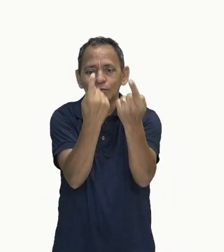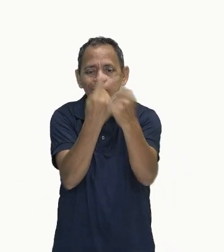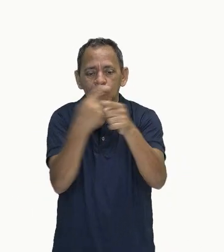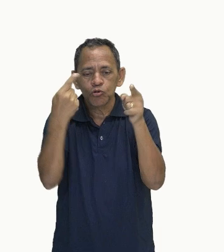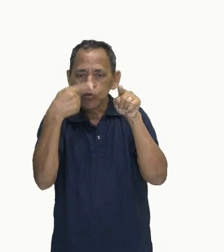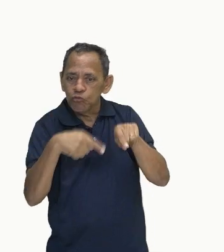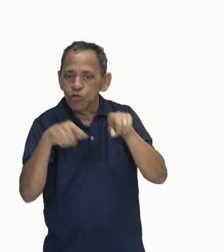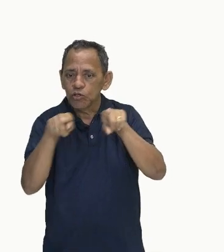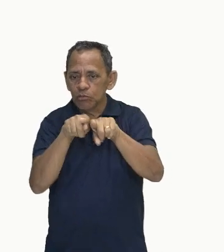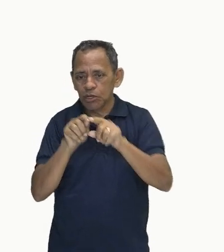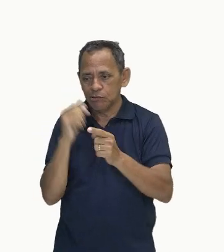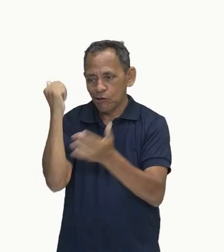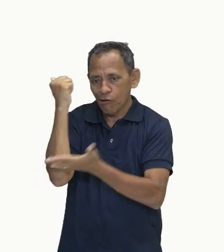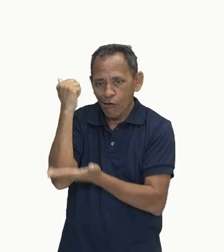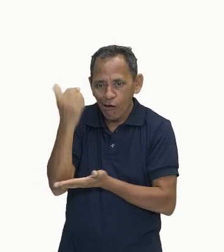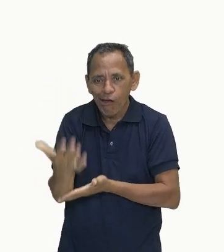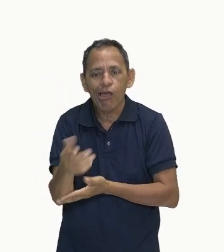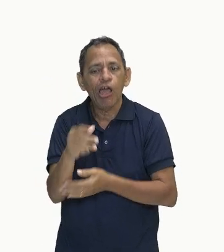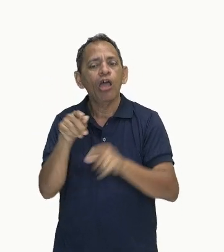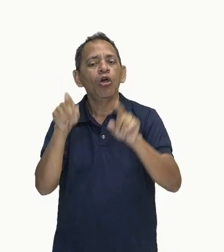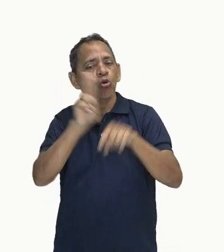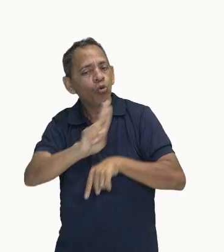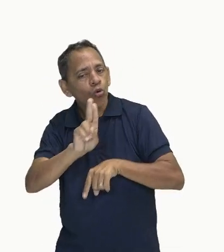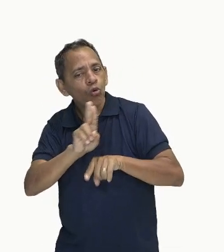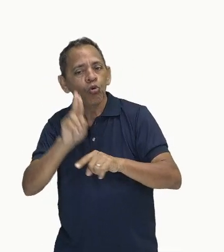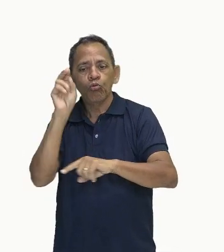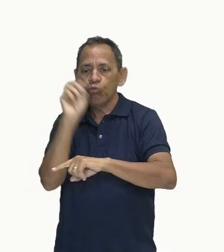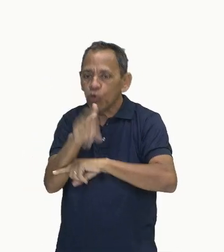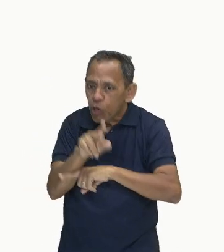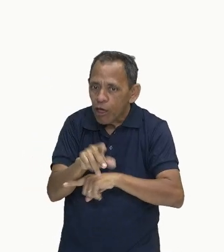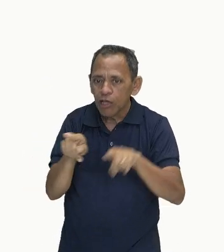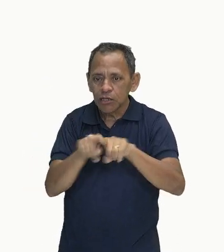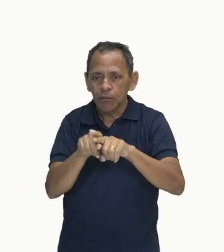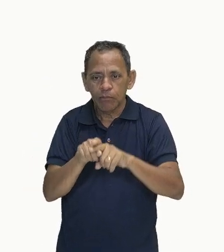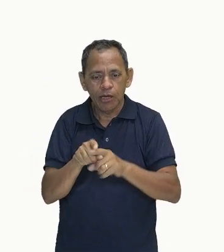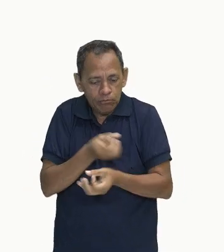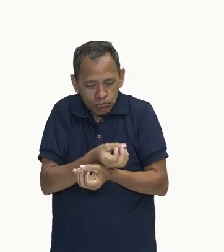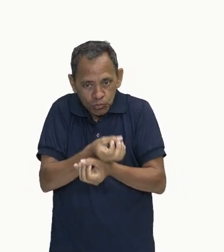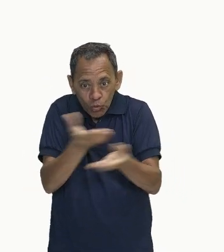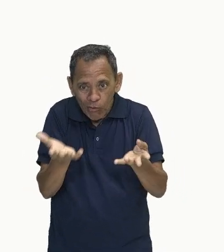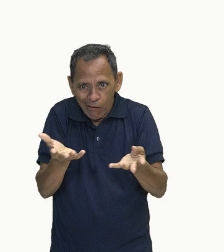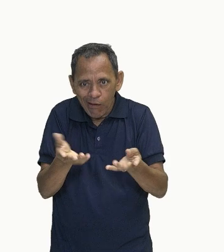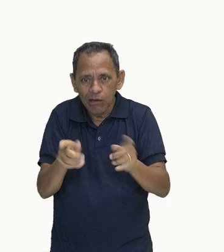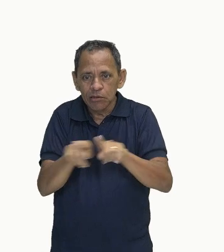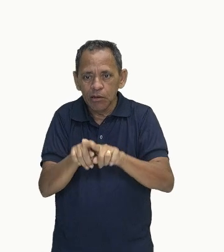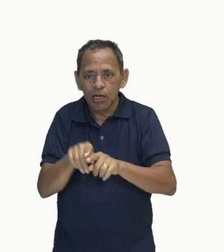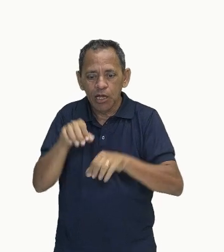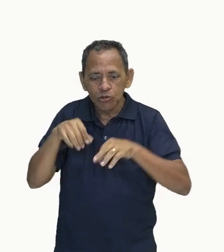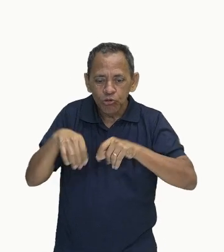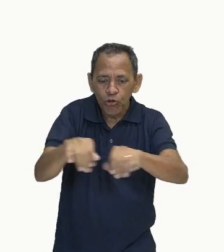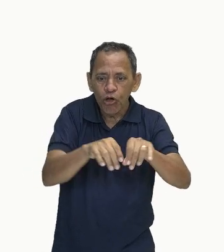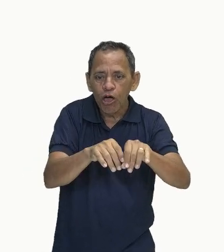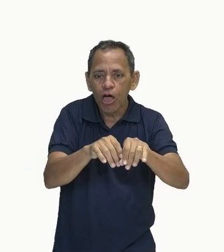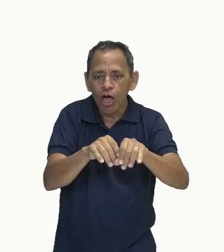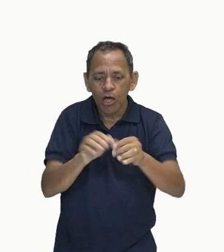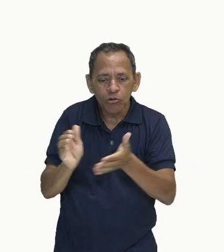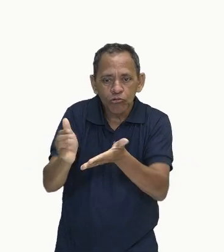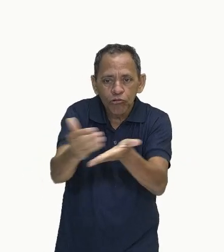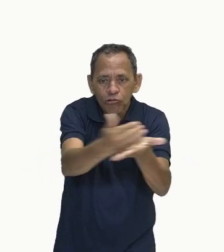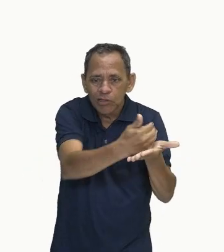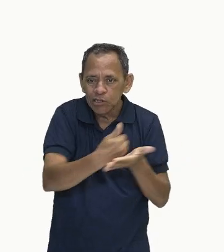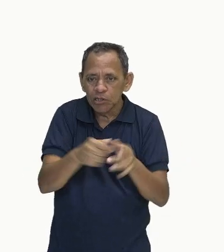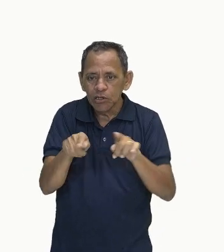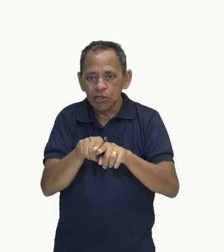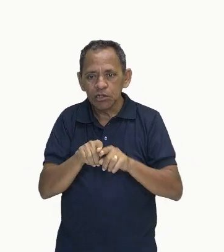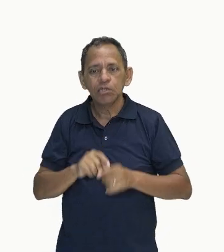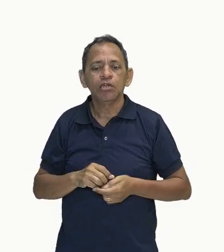como o desmatamento, o uso de agrotóxicos, essa má distribuição de terras, né, essa concentração fundiária que nós